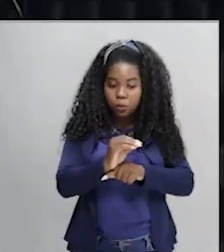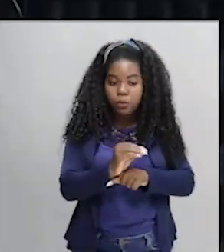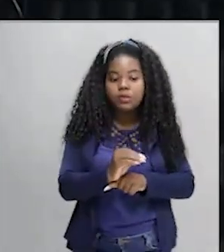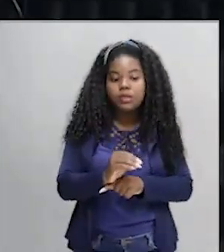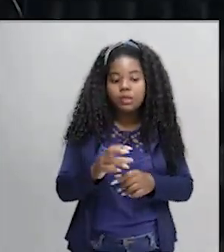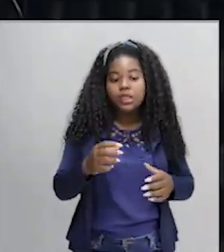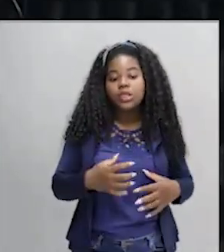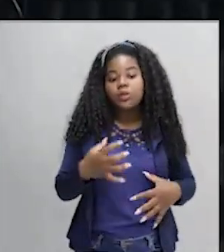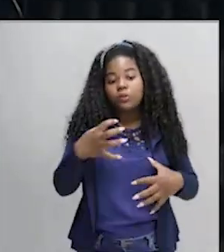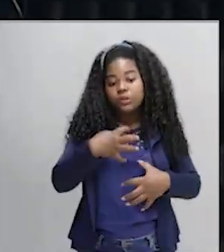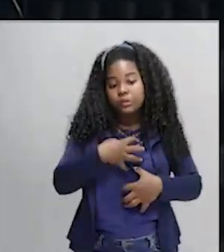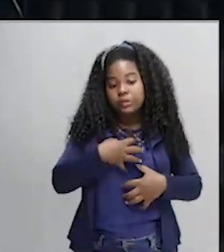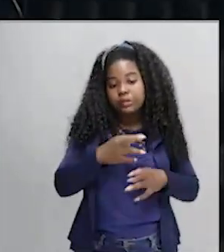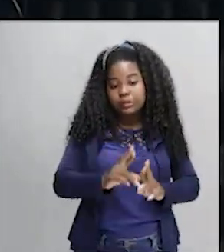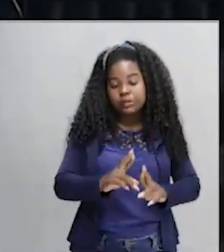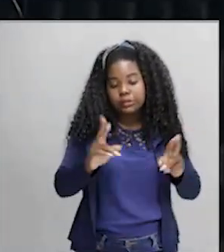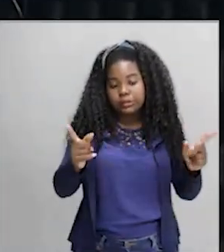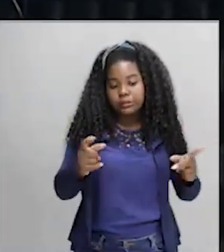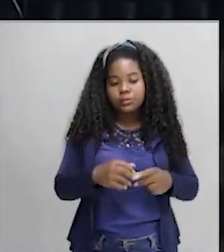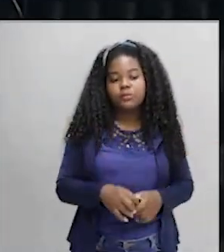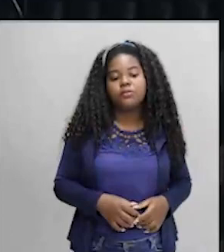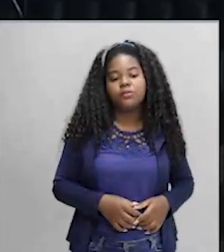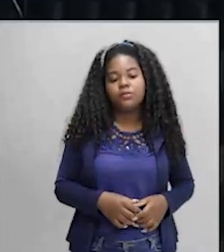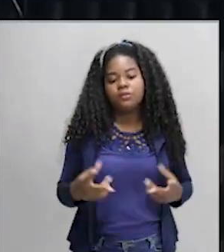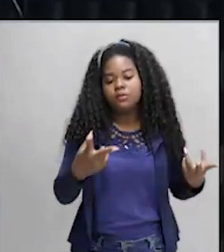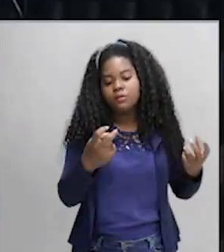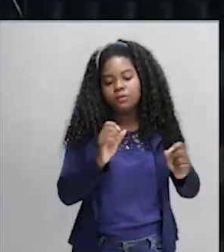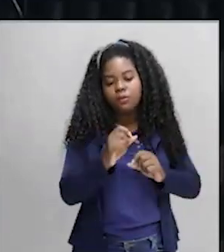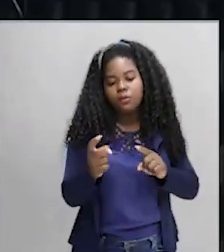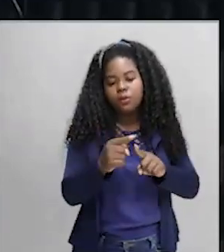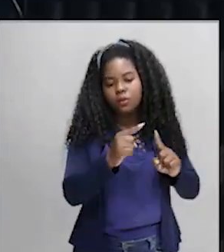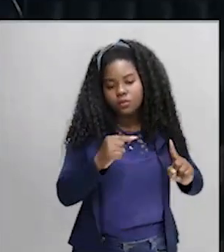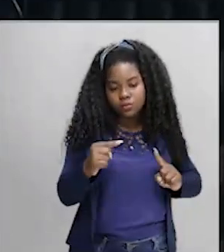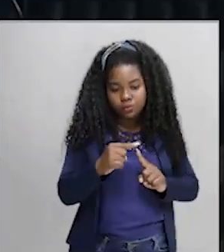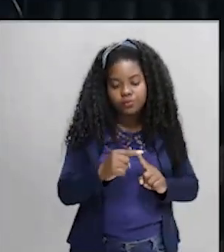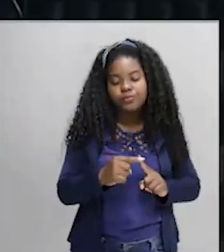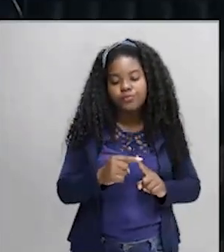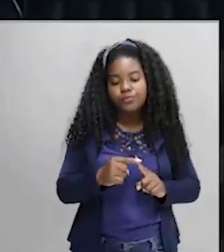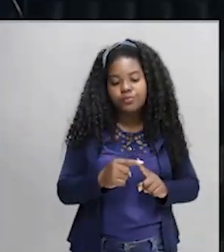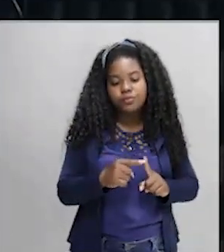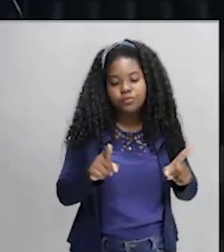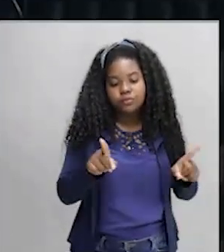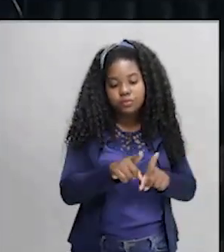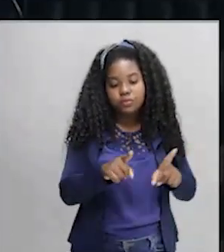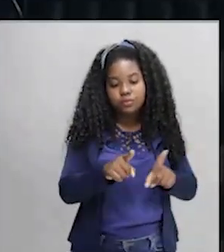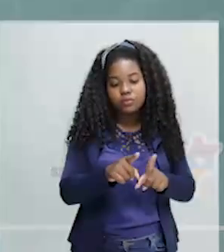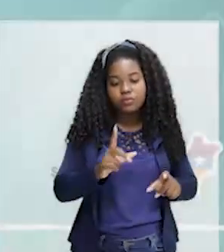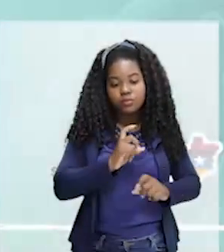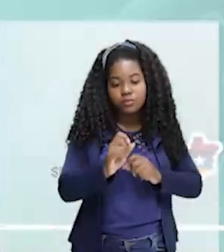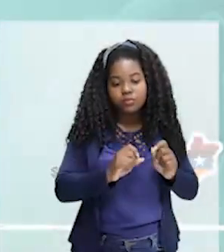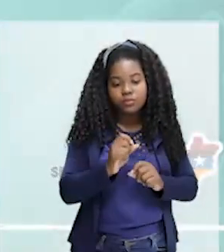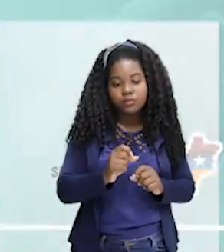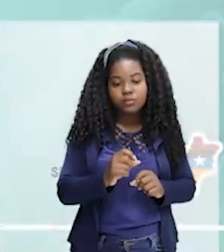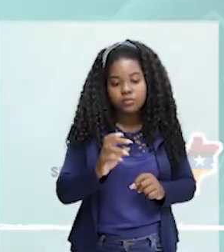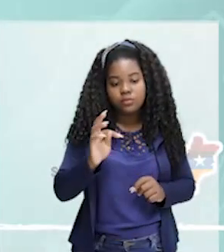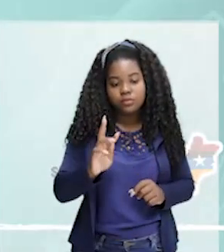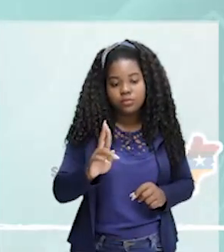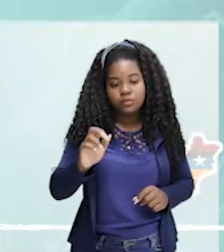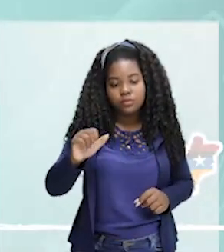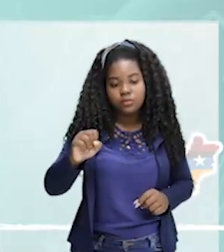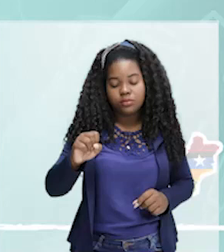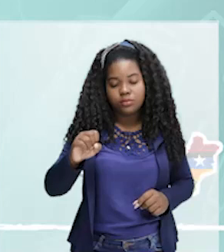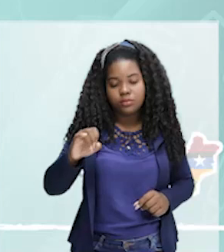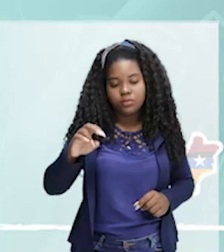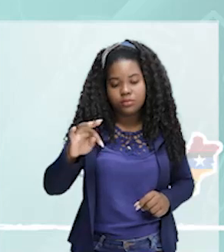um significado diferente. Quando a gente analisa os tipos de verbos frasais, nós estamos falando primeiro sobre a transitividade. Então,